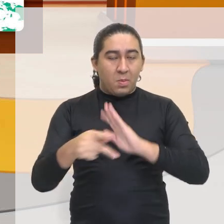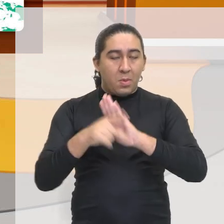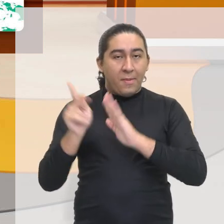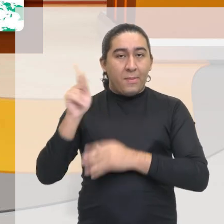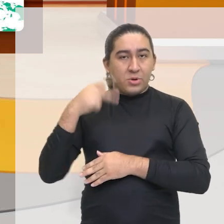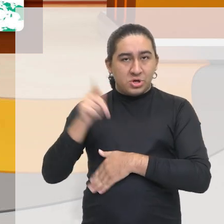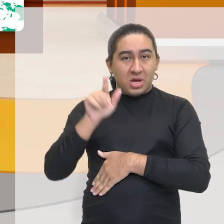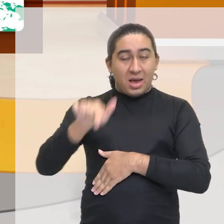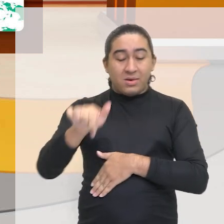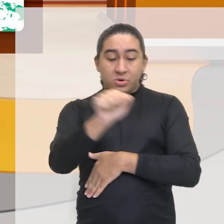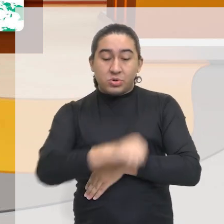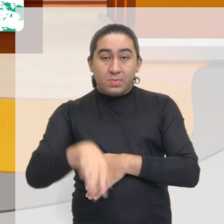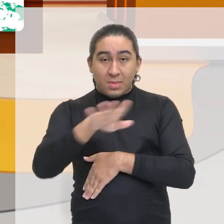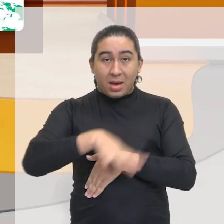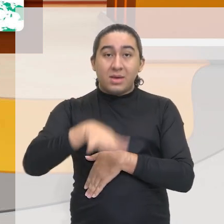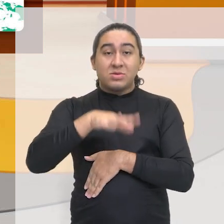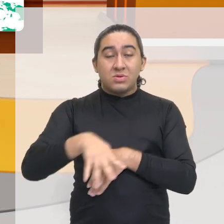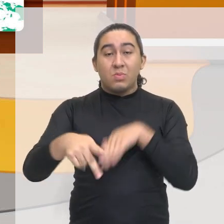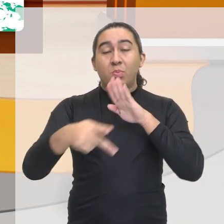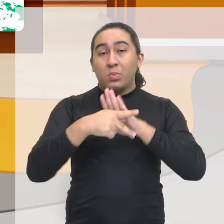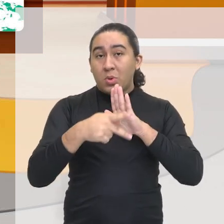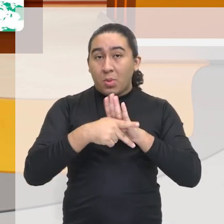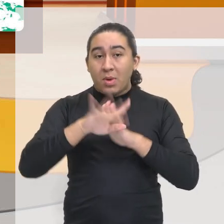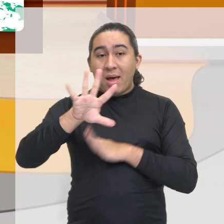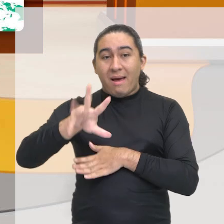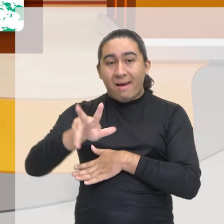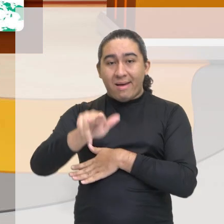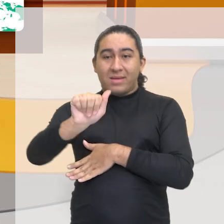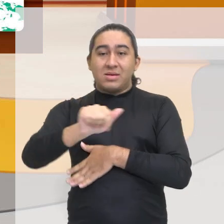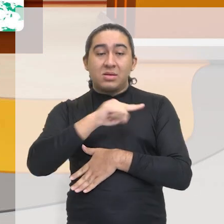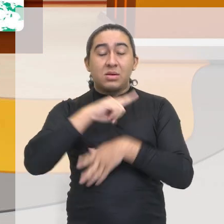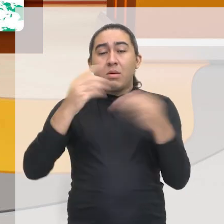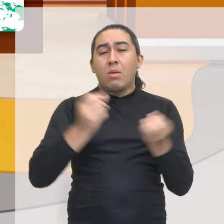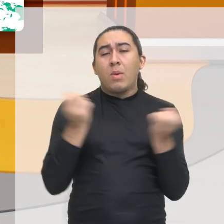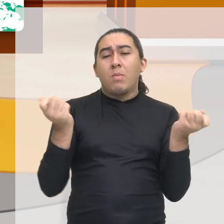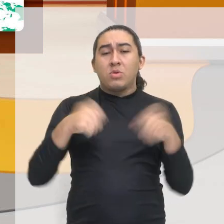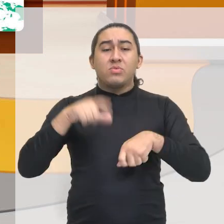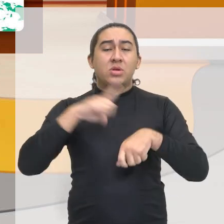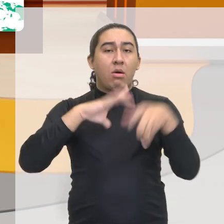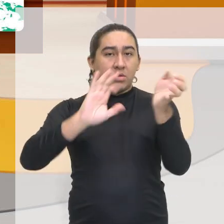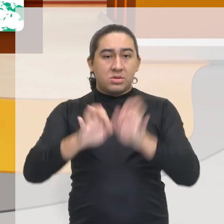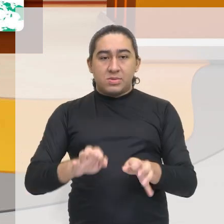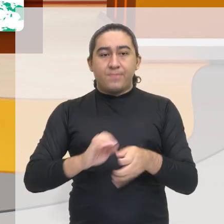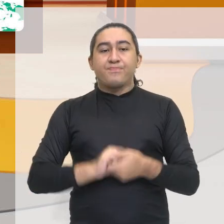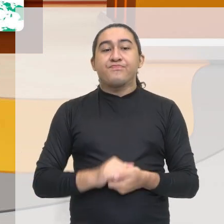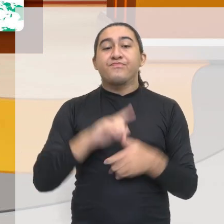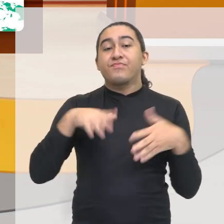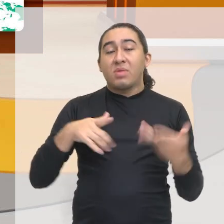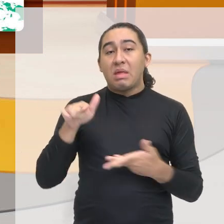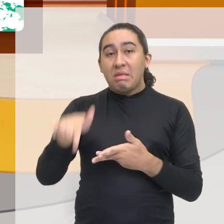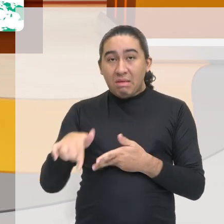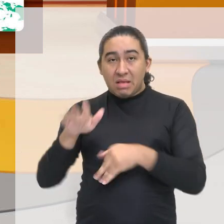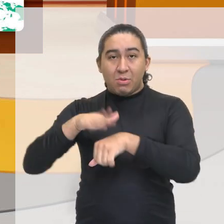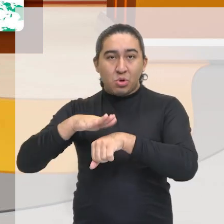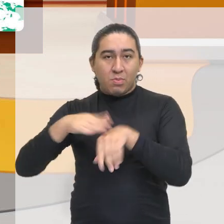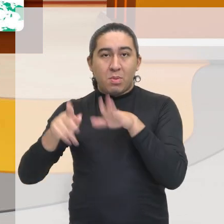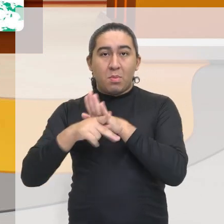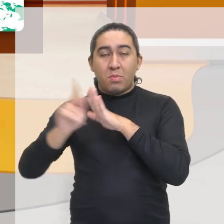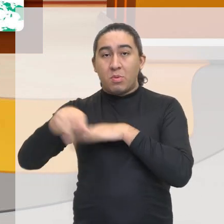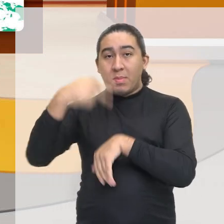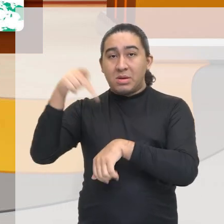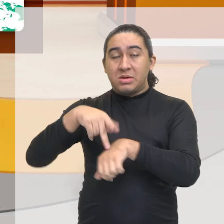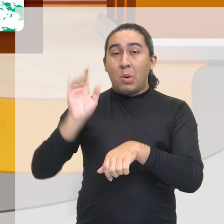asiático para vocês verem como é que vai se dar o estabelecimento dessas novas fronteiras. Então, essa descolonização ela vai